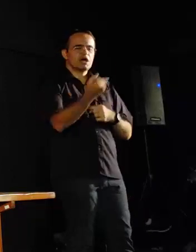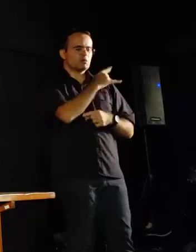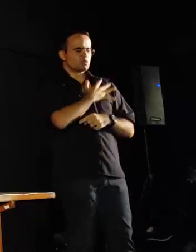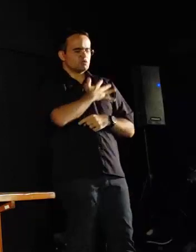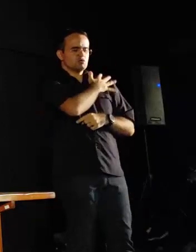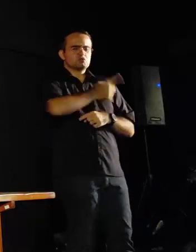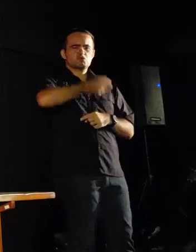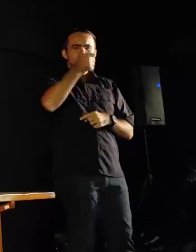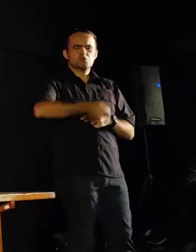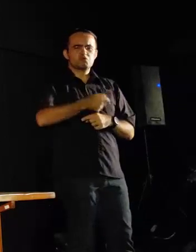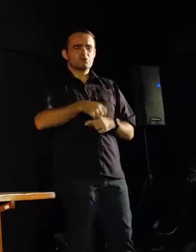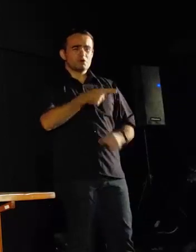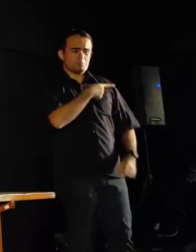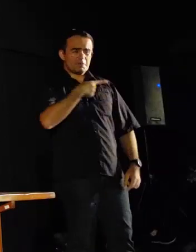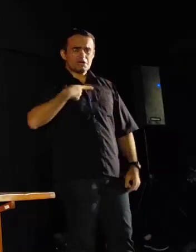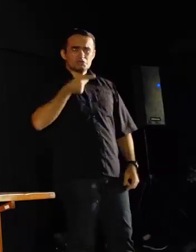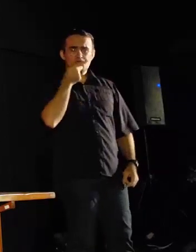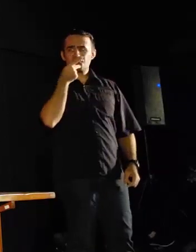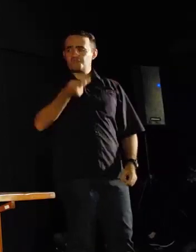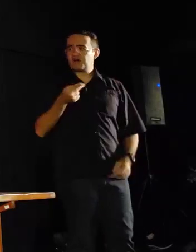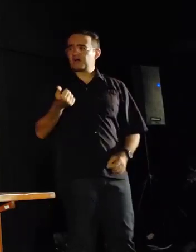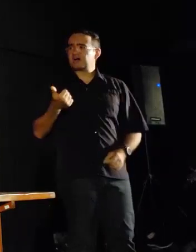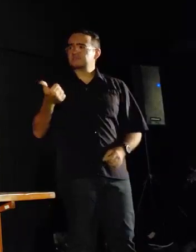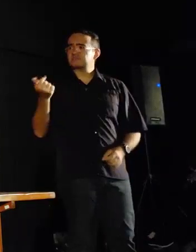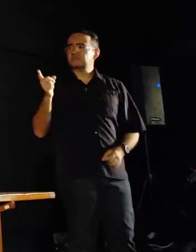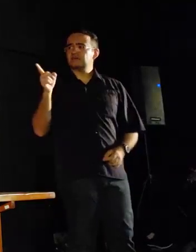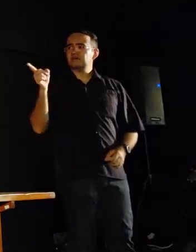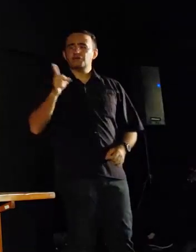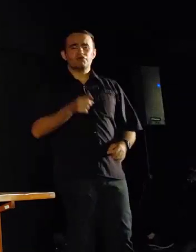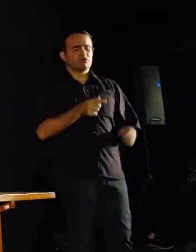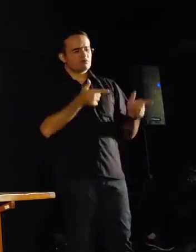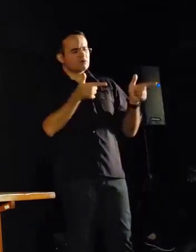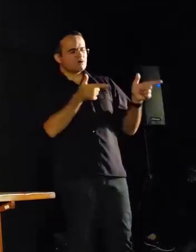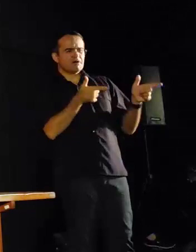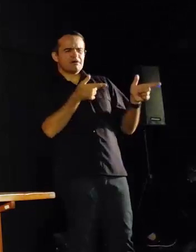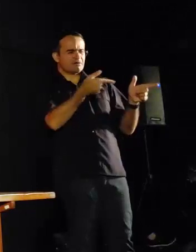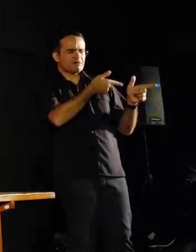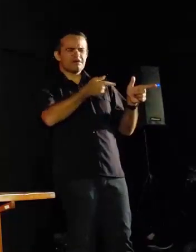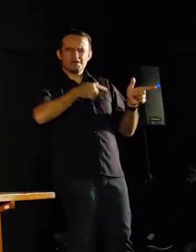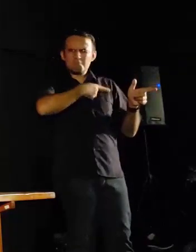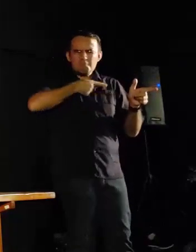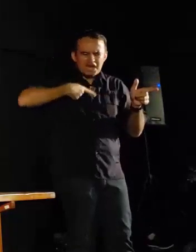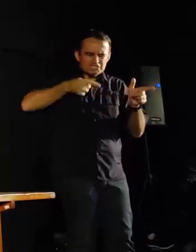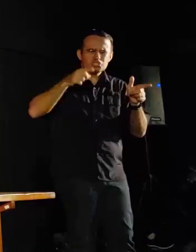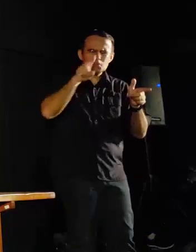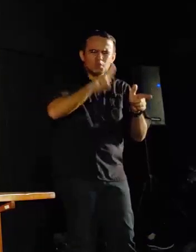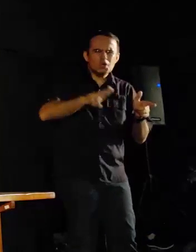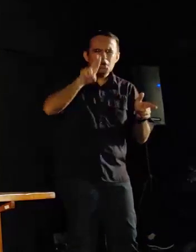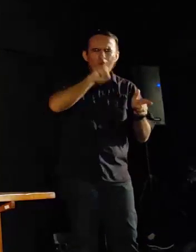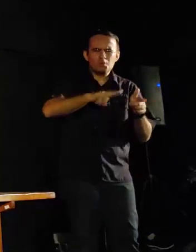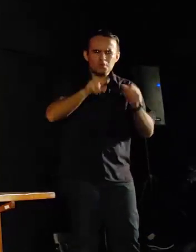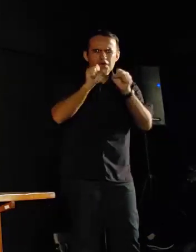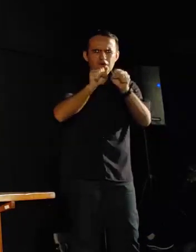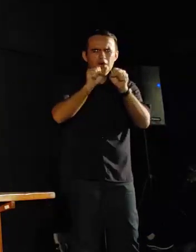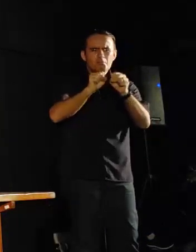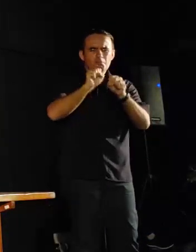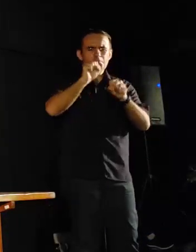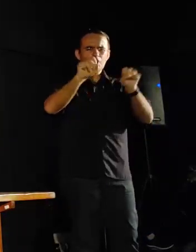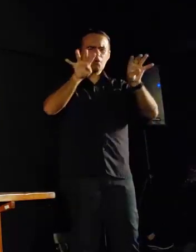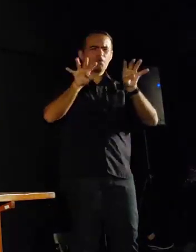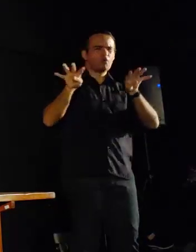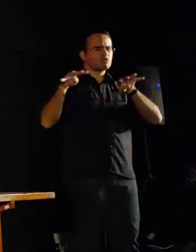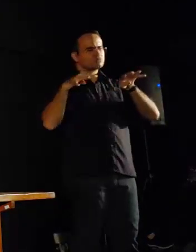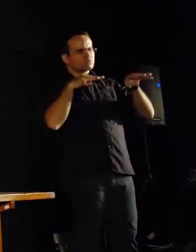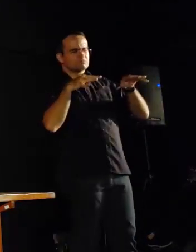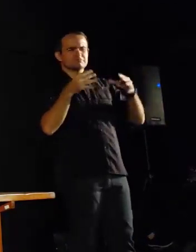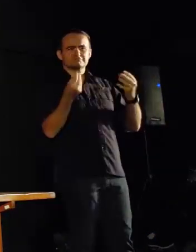onde pastor faz isso, meu irmão. Aparece depois apontando a arma, Deus sabe para quem. Então eu